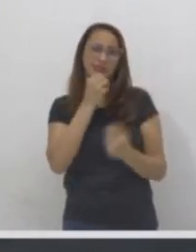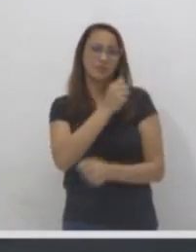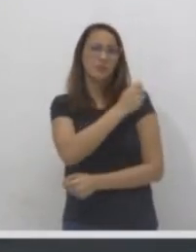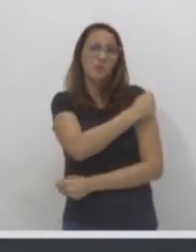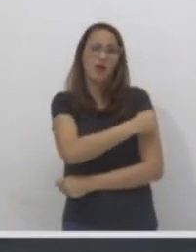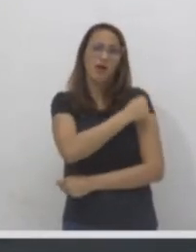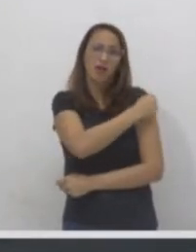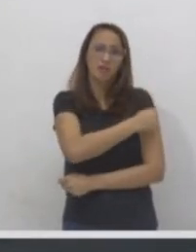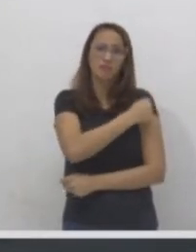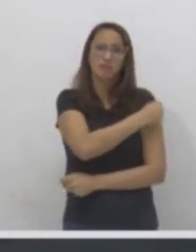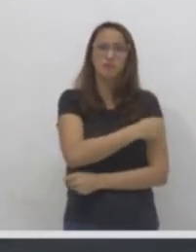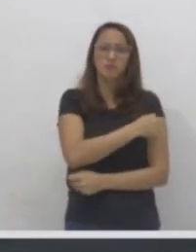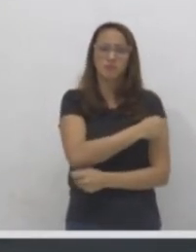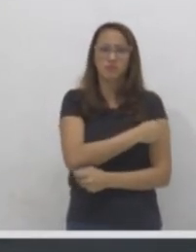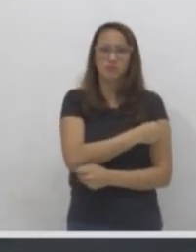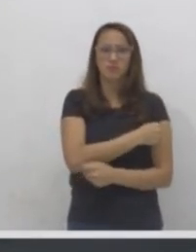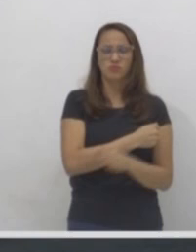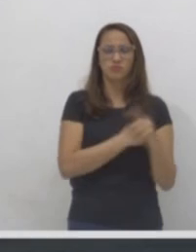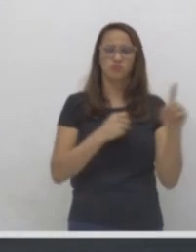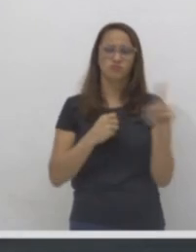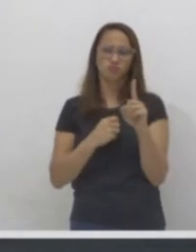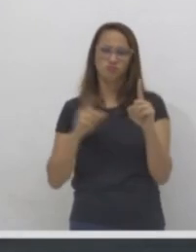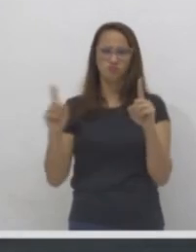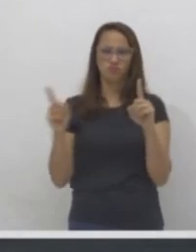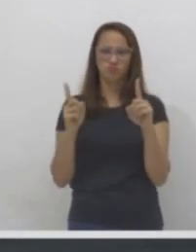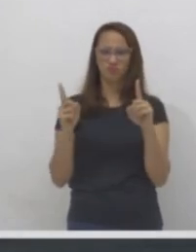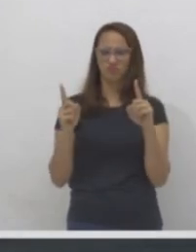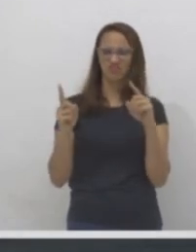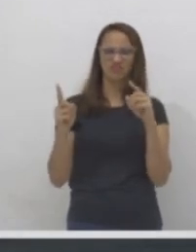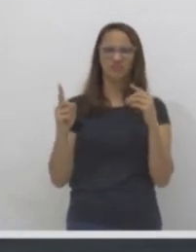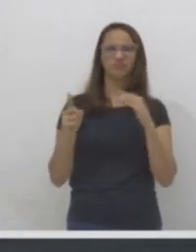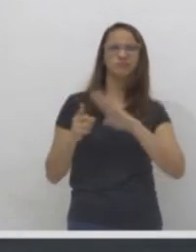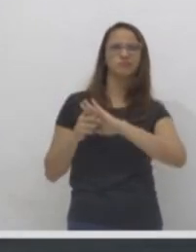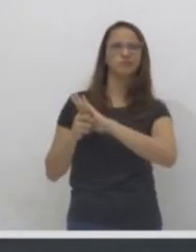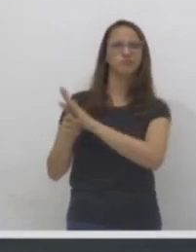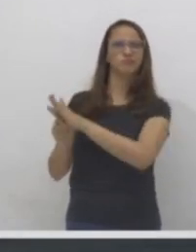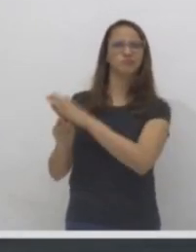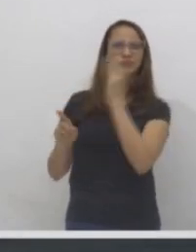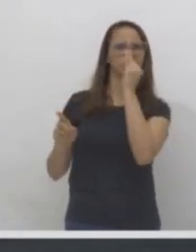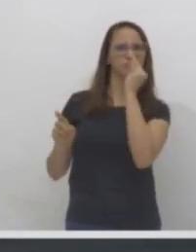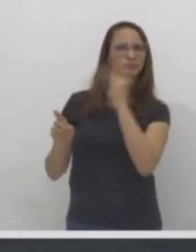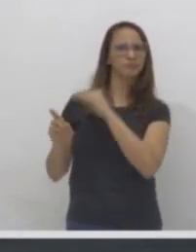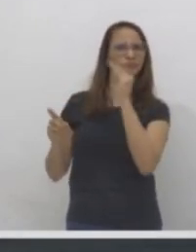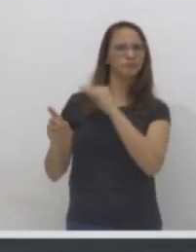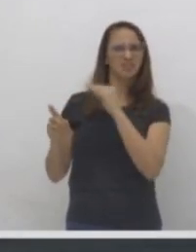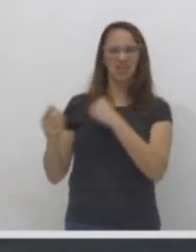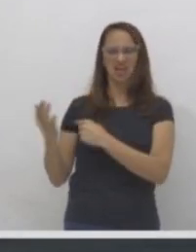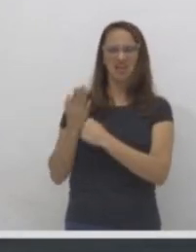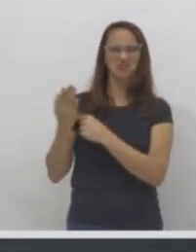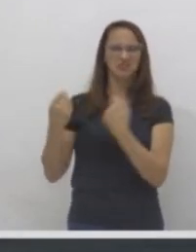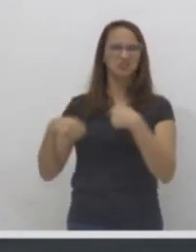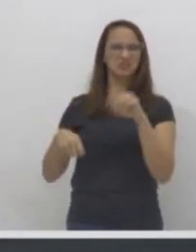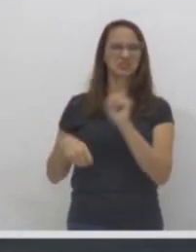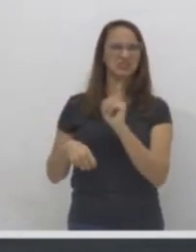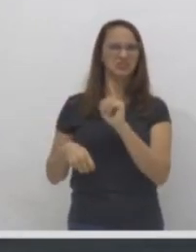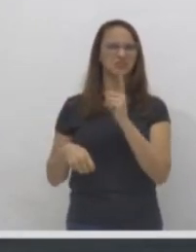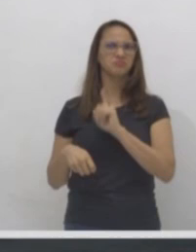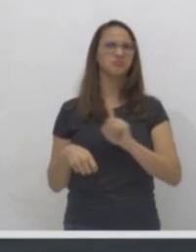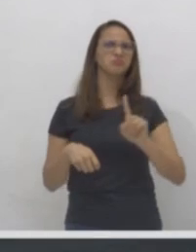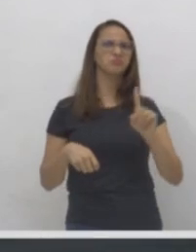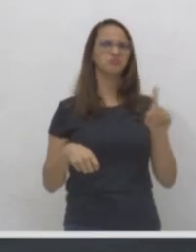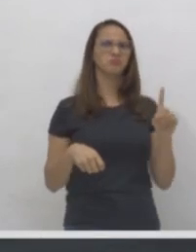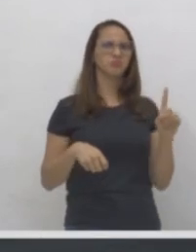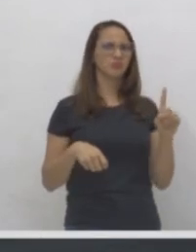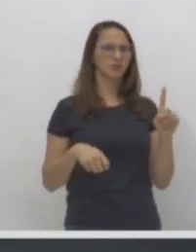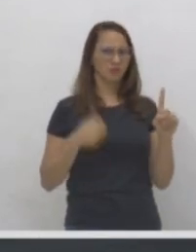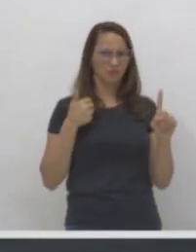colega trata mal o outro por achar que não precisa dele. E isso é muito ruim. Então, essa nossa história, ela caberia muito bem